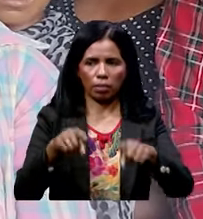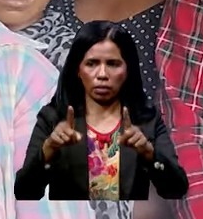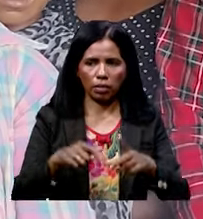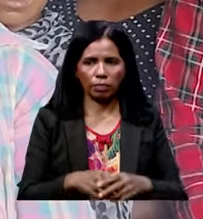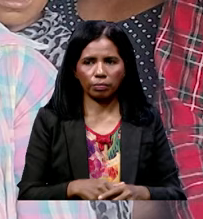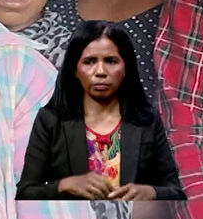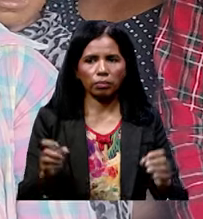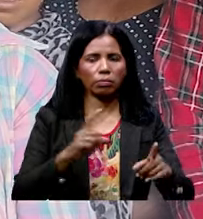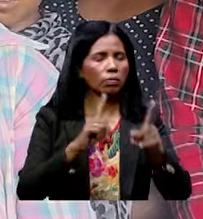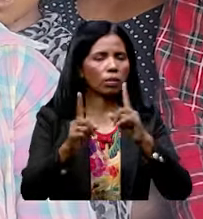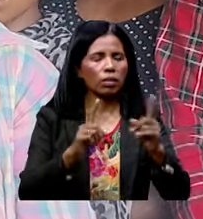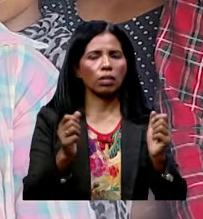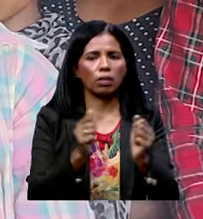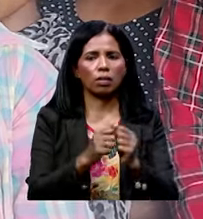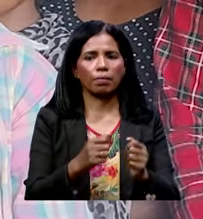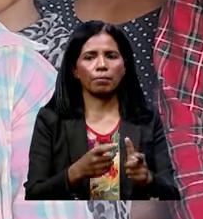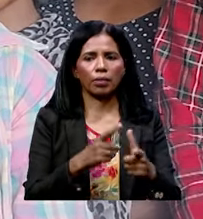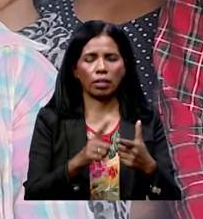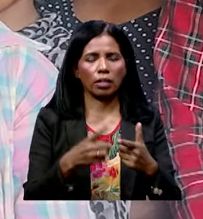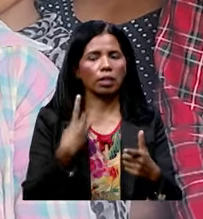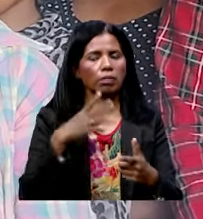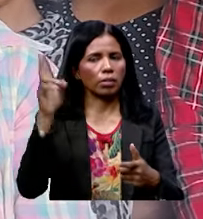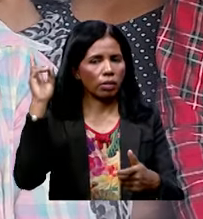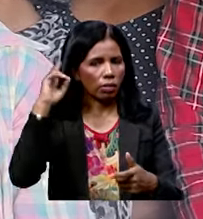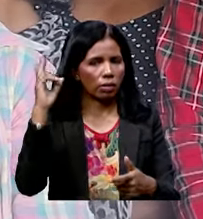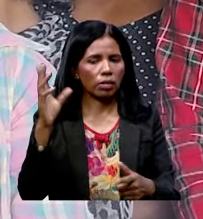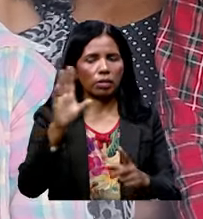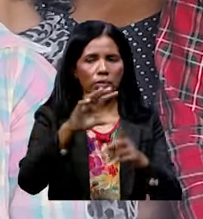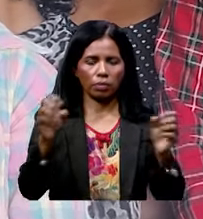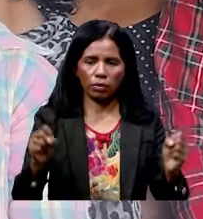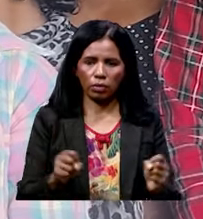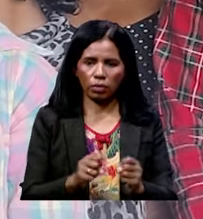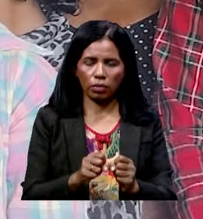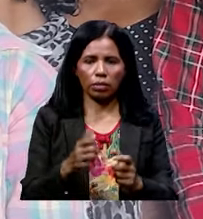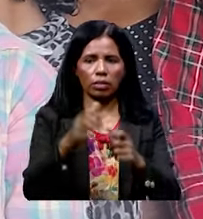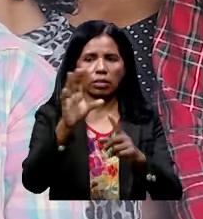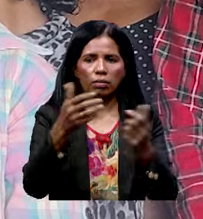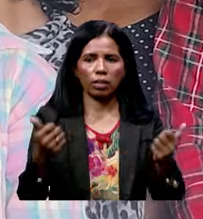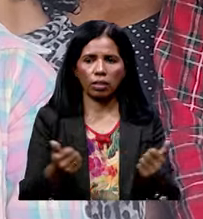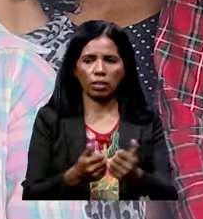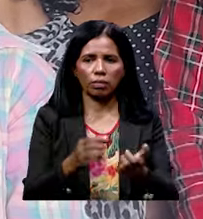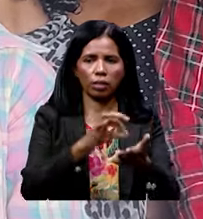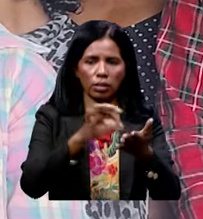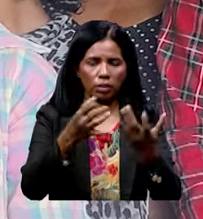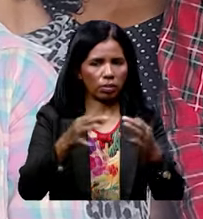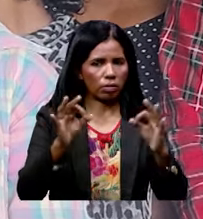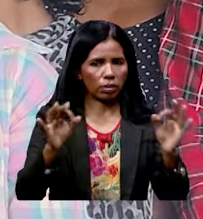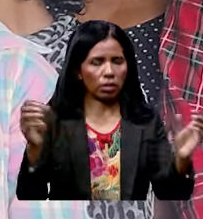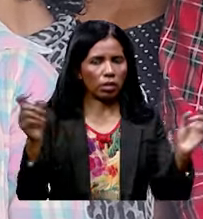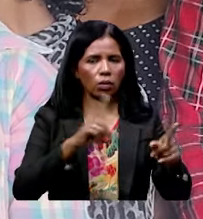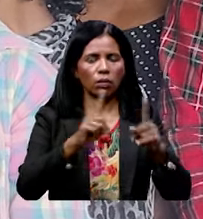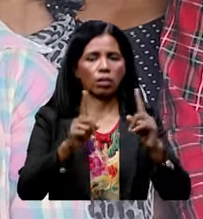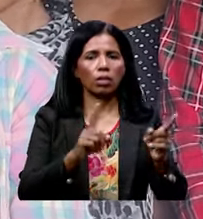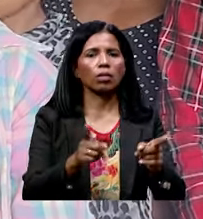la fo sosialisasi ikushliu maka ami rola yang kata chef suku chef aldeia ser mag de base na terra mas sem consultor ba